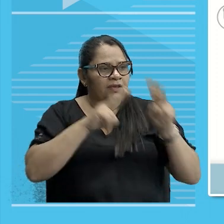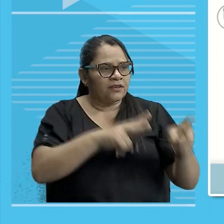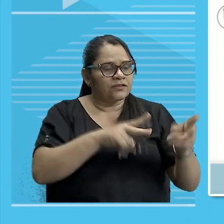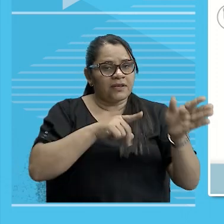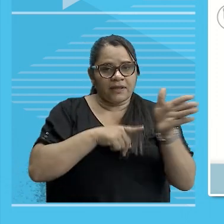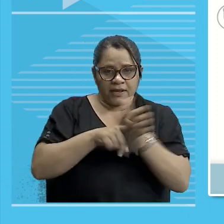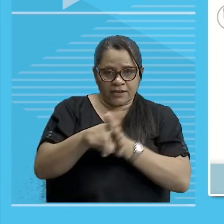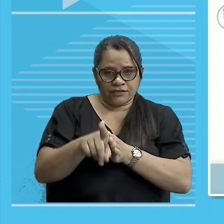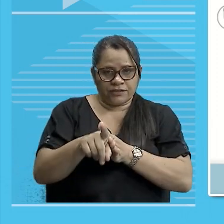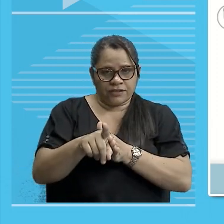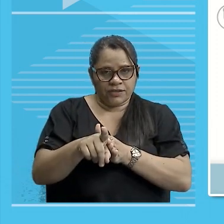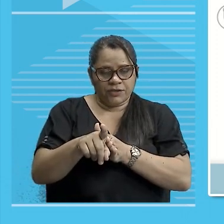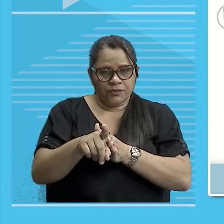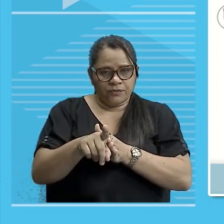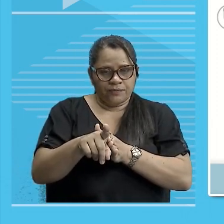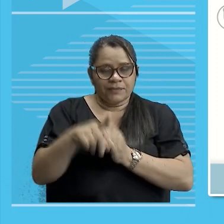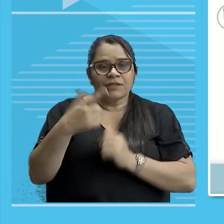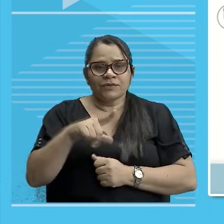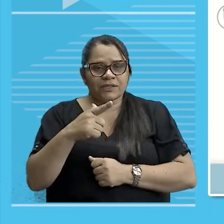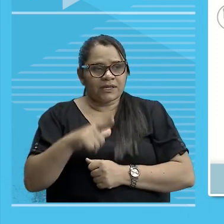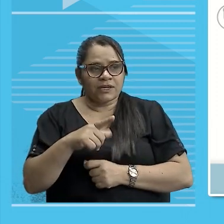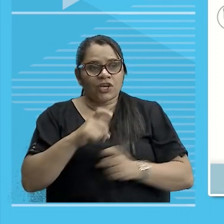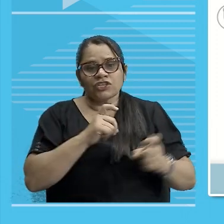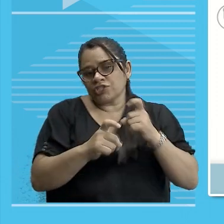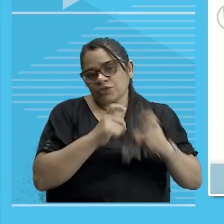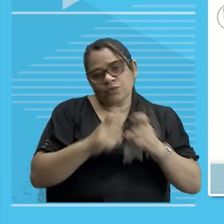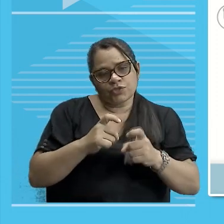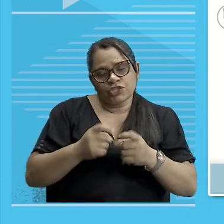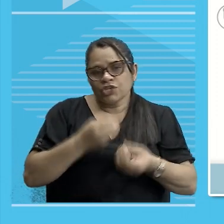não tem nem o que discutir certíssimo